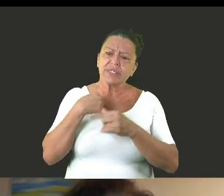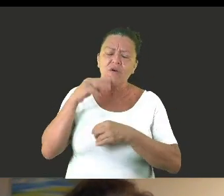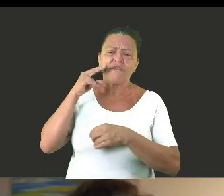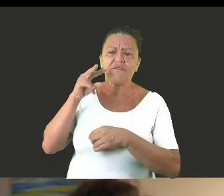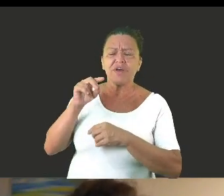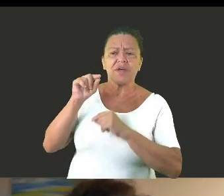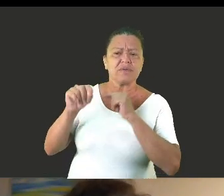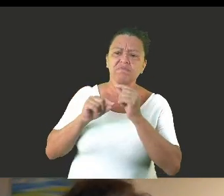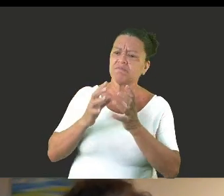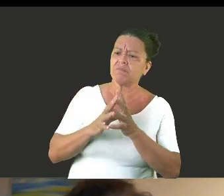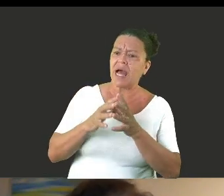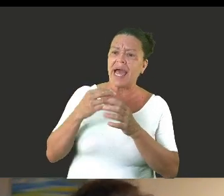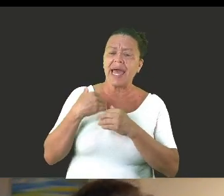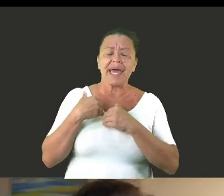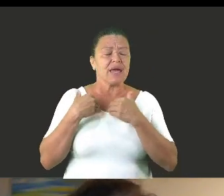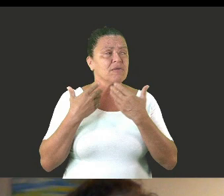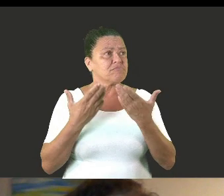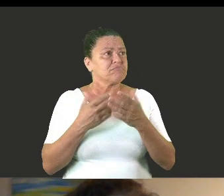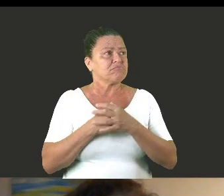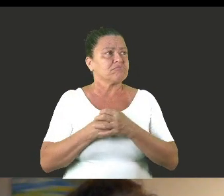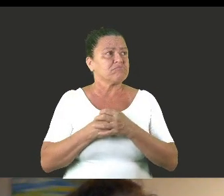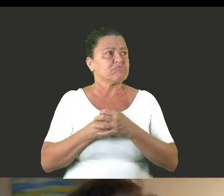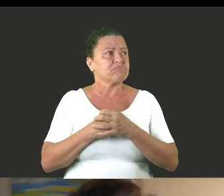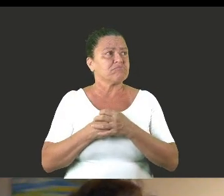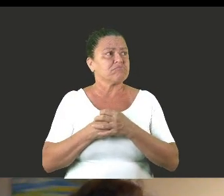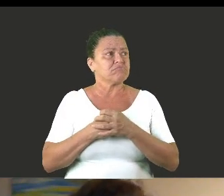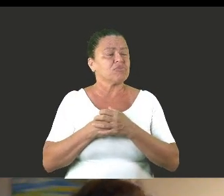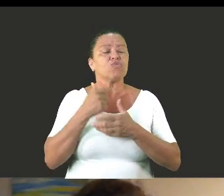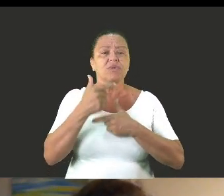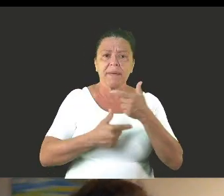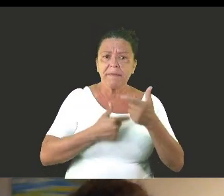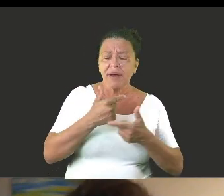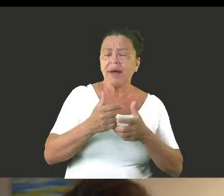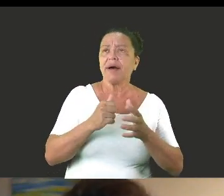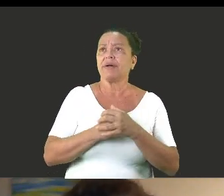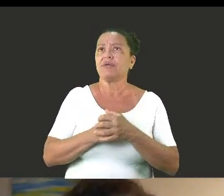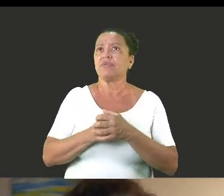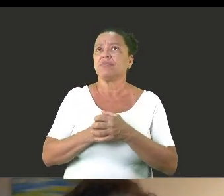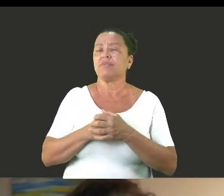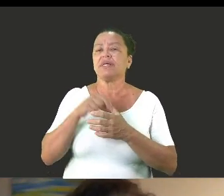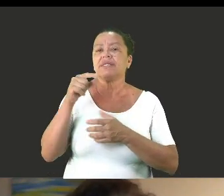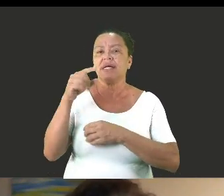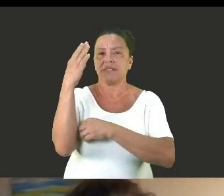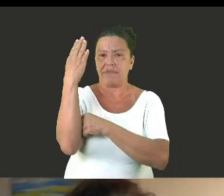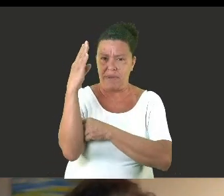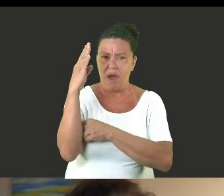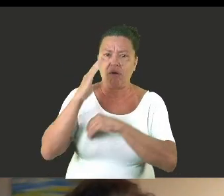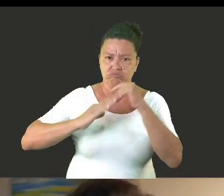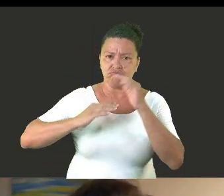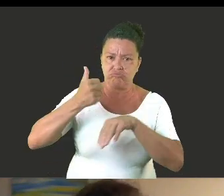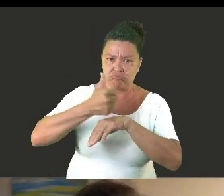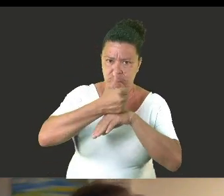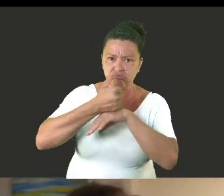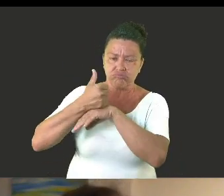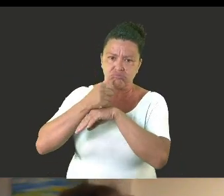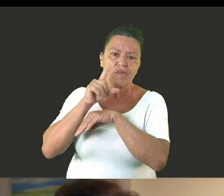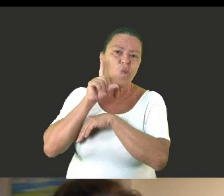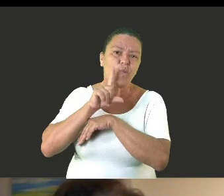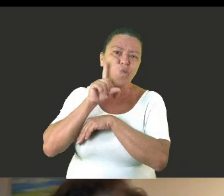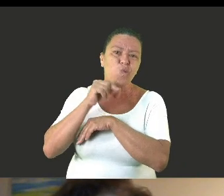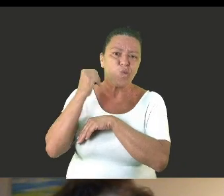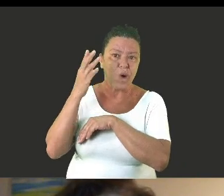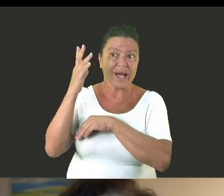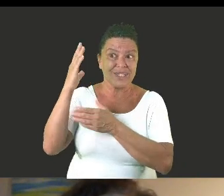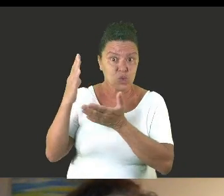a epigenética, eu cheguei num trabalho desse biólogo norte-americano e no